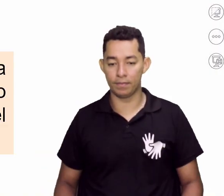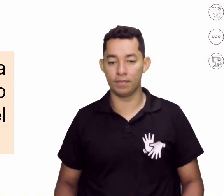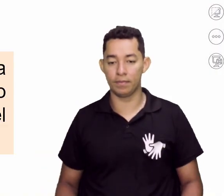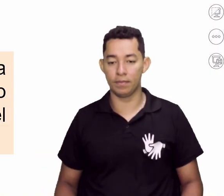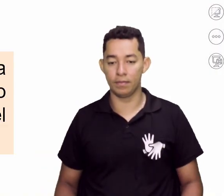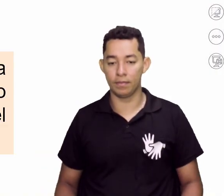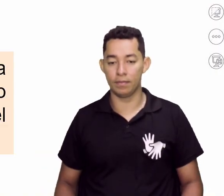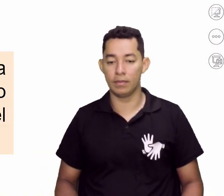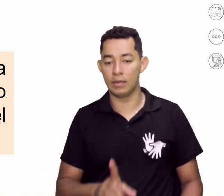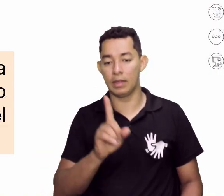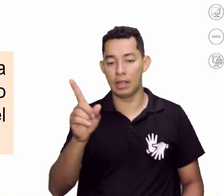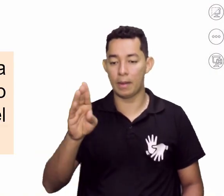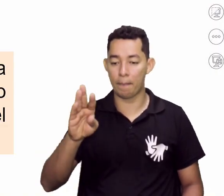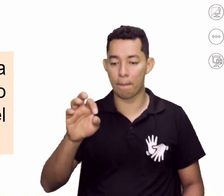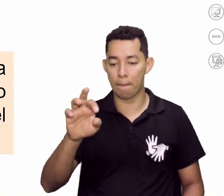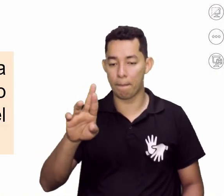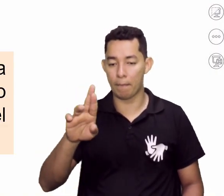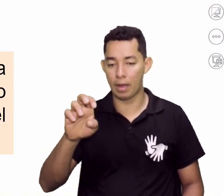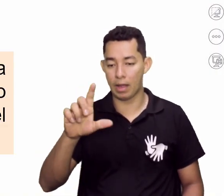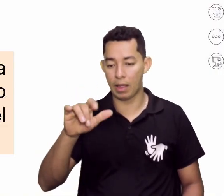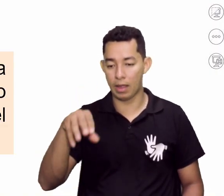Está lá em Berlim, na Alemanha, né?